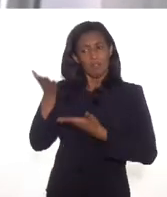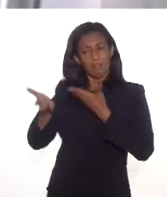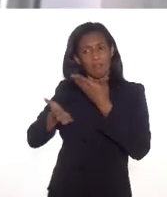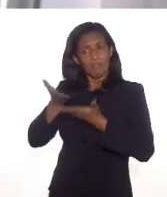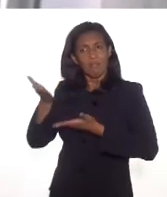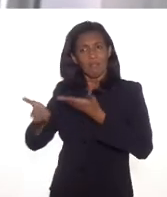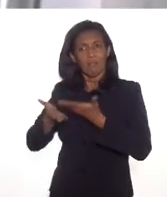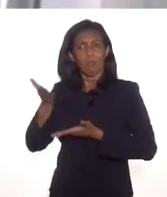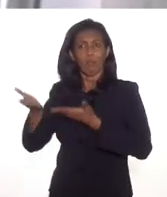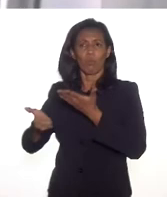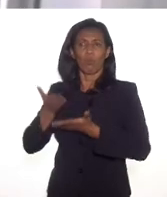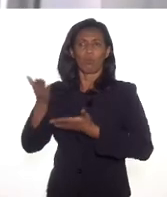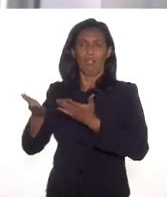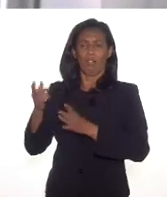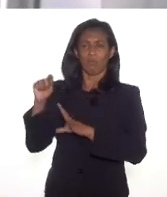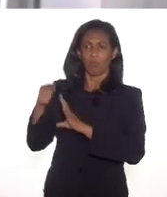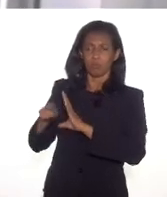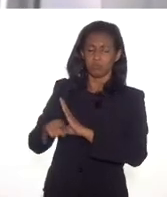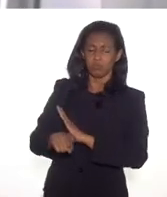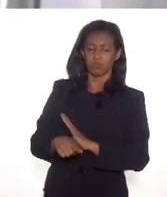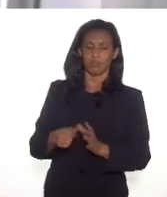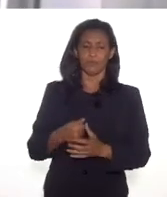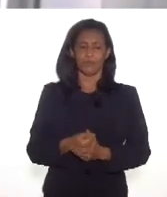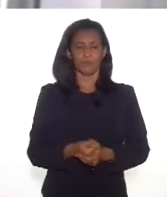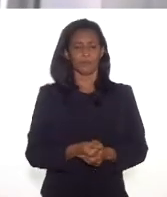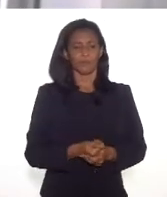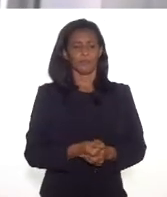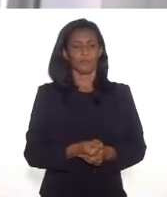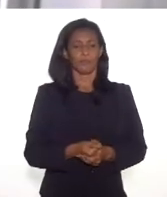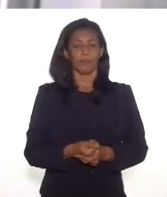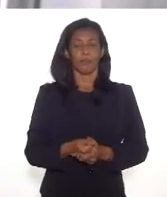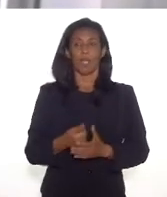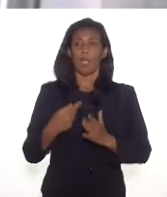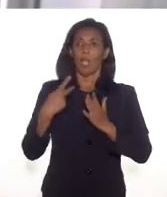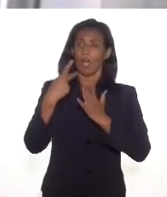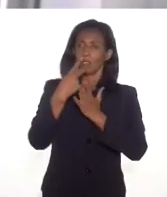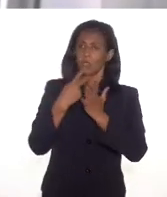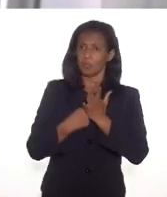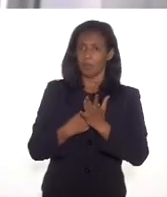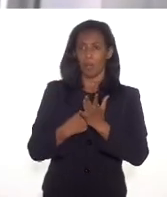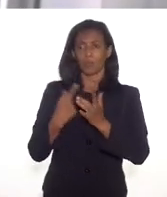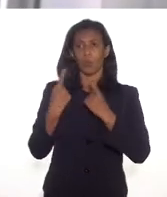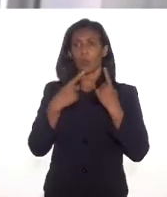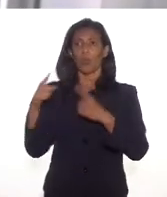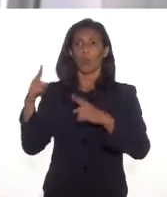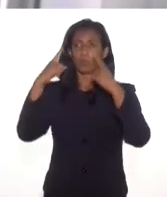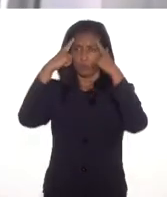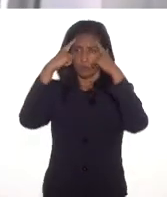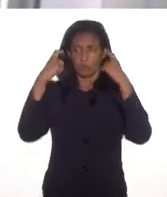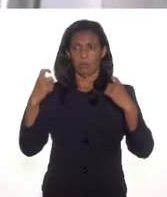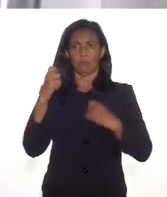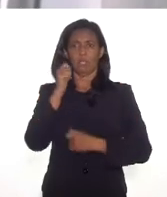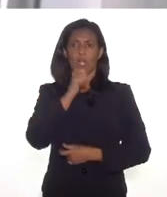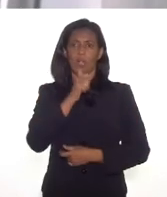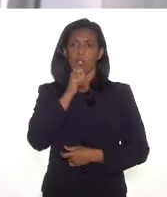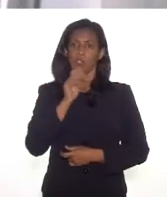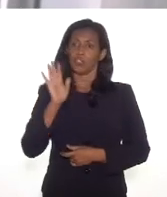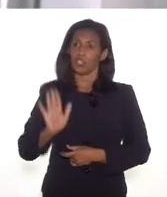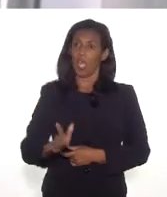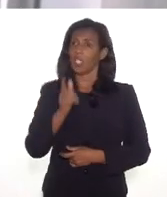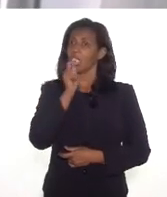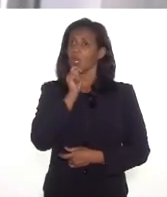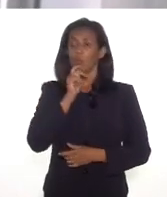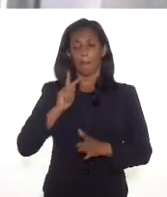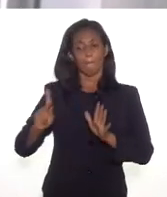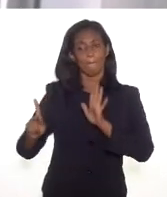mais cuidado, com maior profundidade, enfim, as pautas relativas à violência contra a mulher, já que não tem uma delegacia